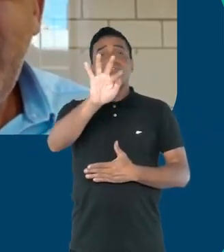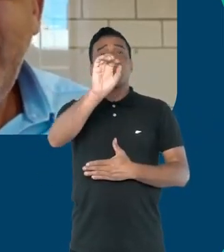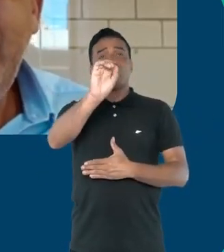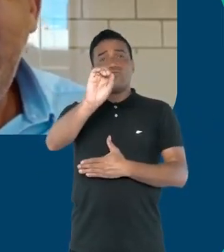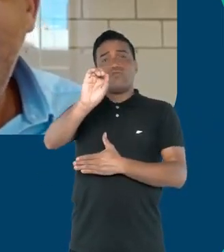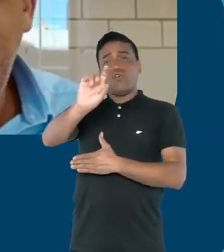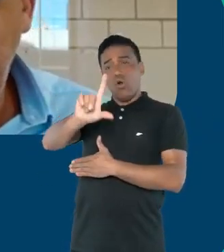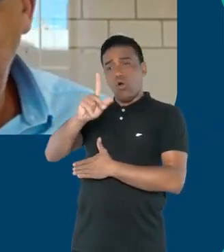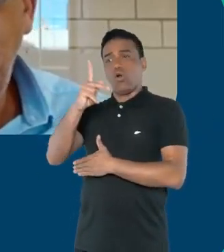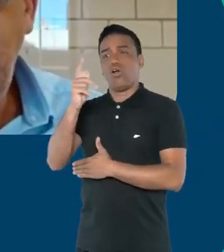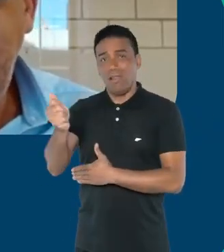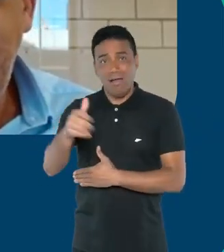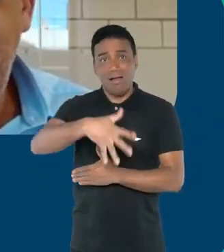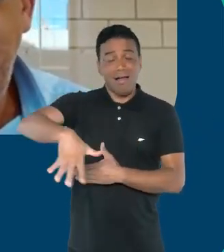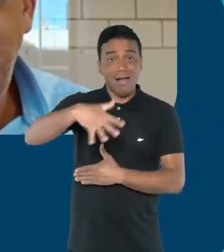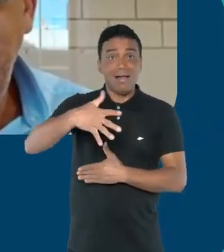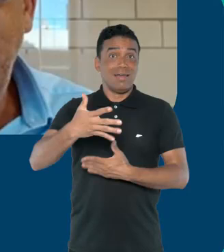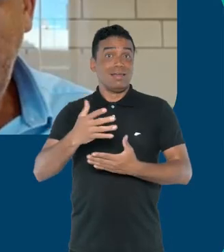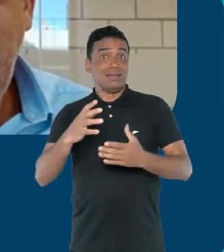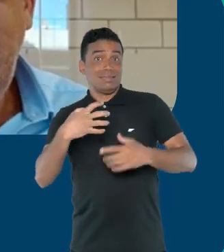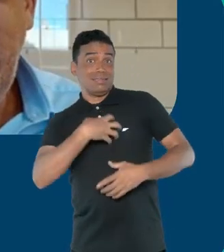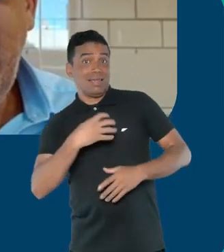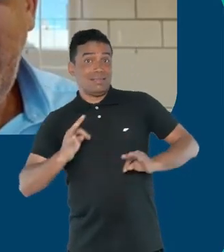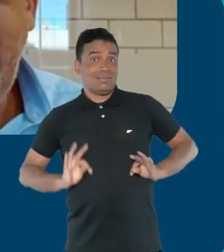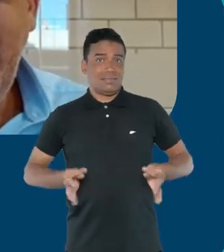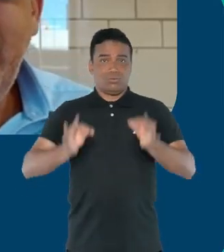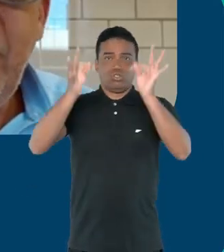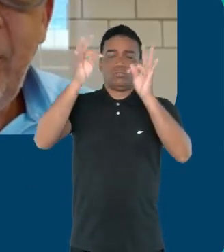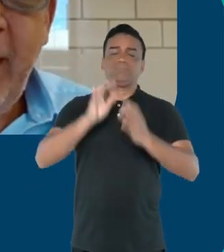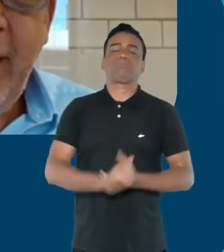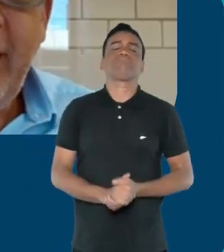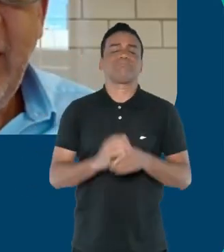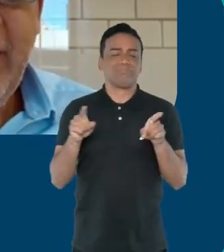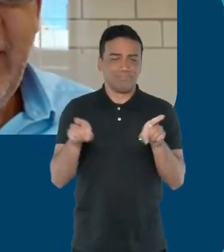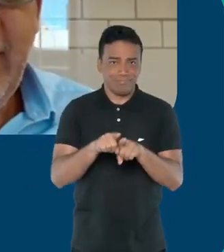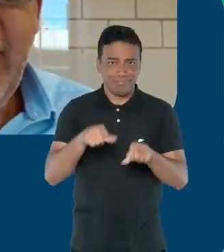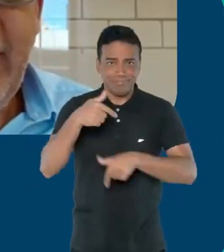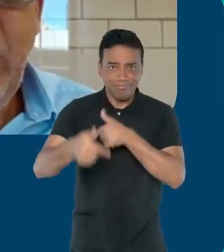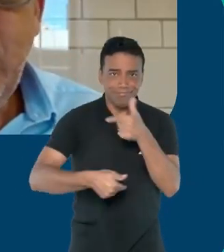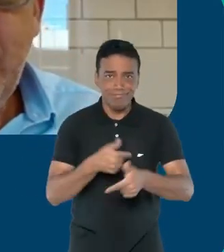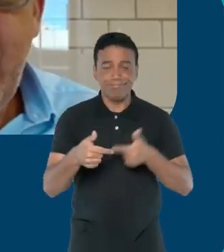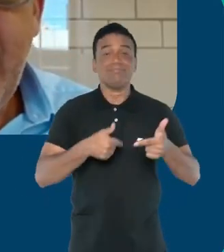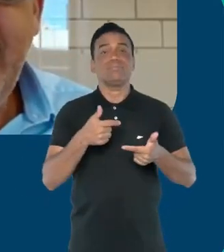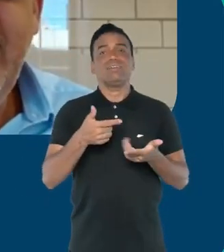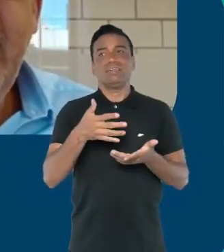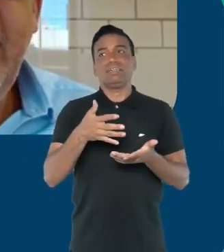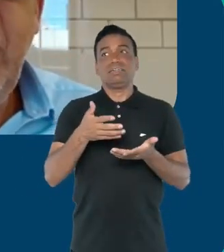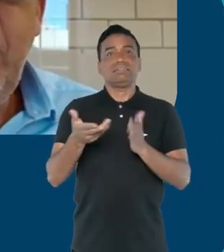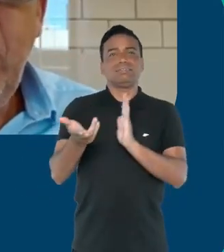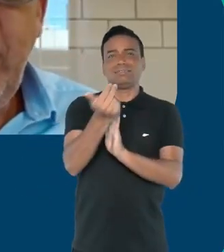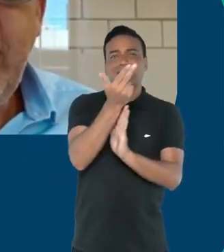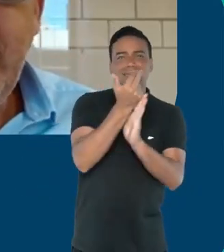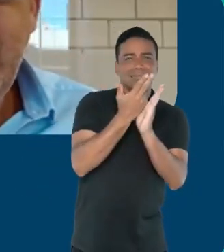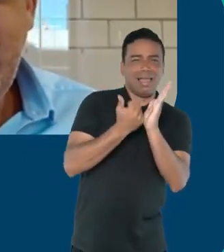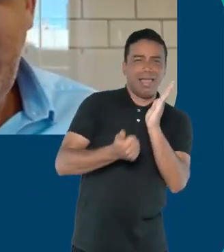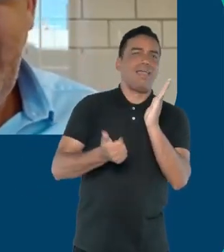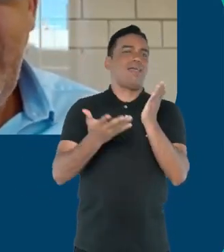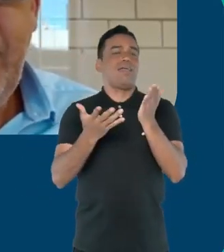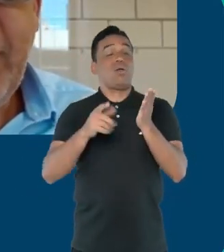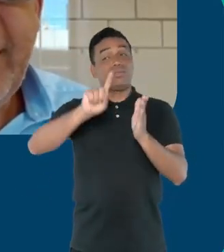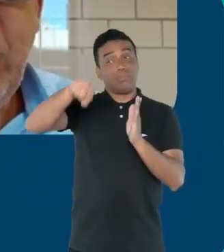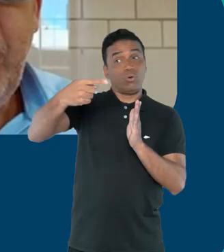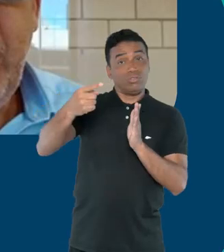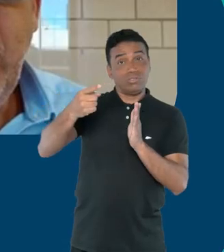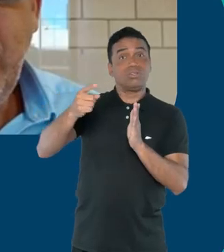trabalhando ali na área de ciência e tecnologia, trabalhando também na Ilustrada. Depois